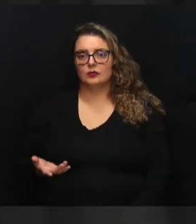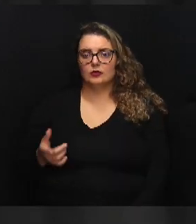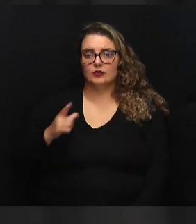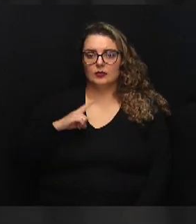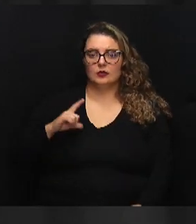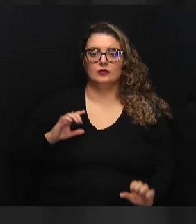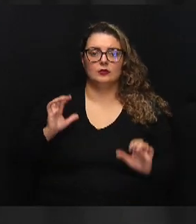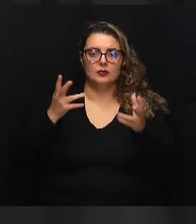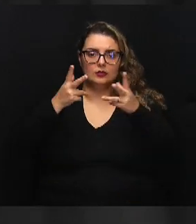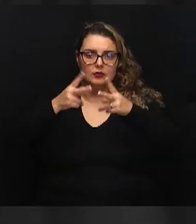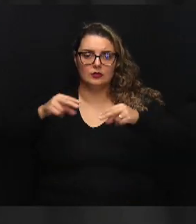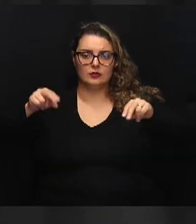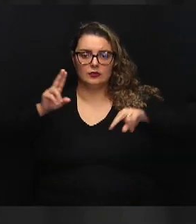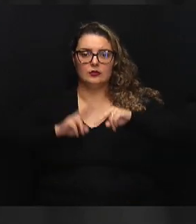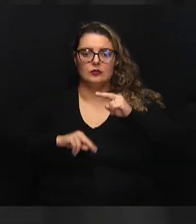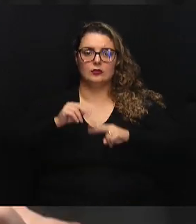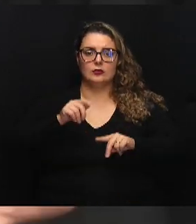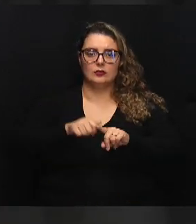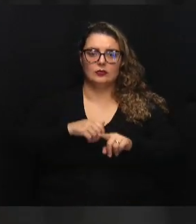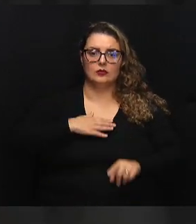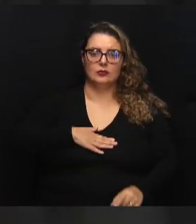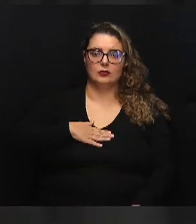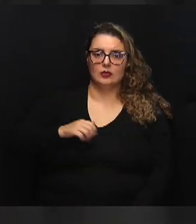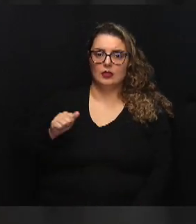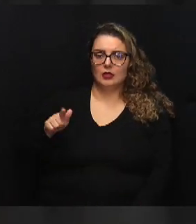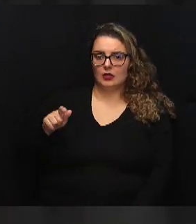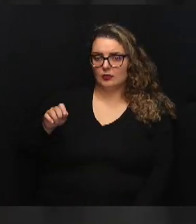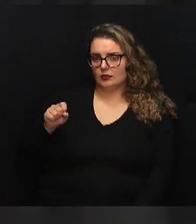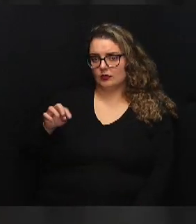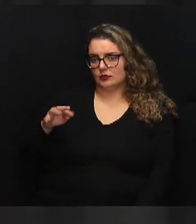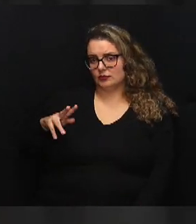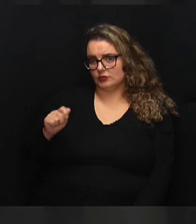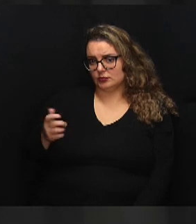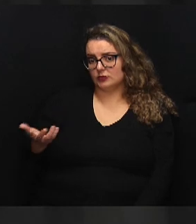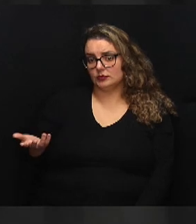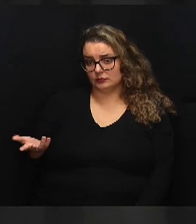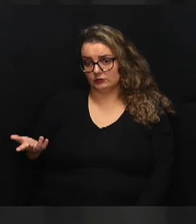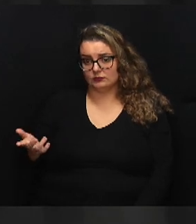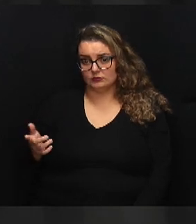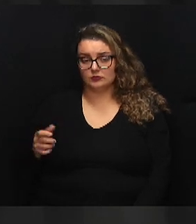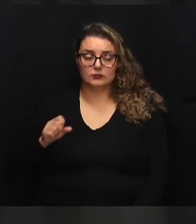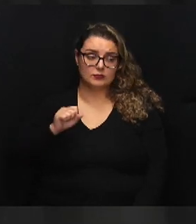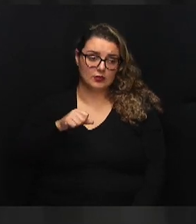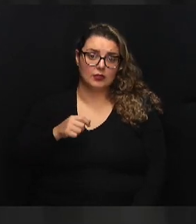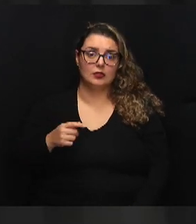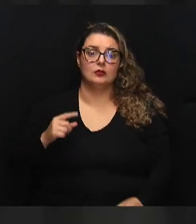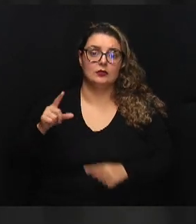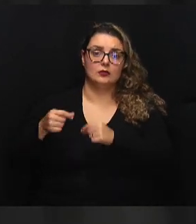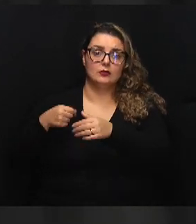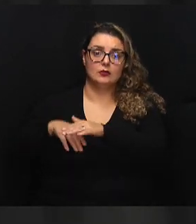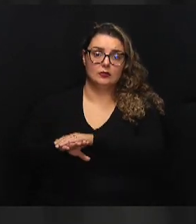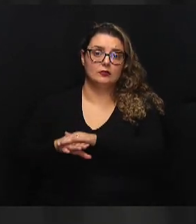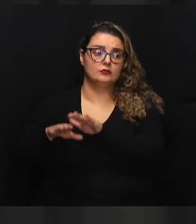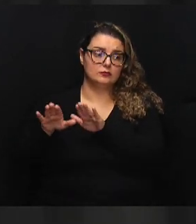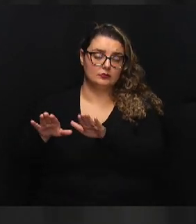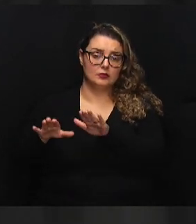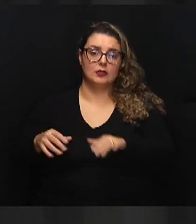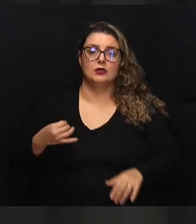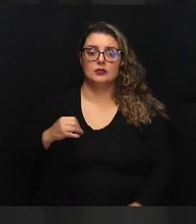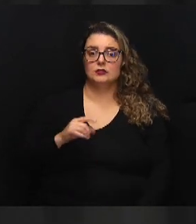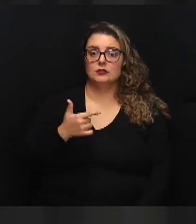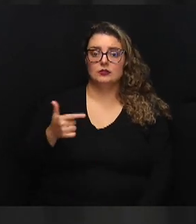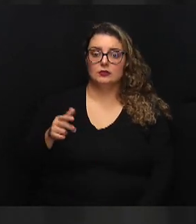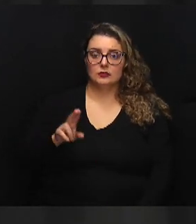festa junina até agosto, agostina que eles falam, né? Então a gente já tem que deixar esse dinheiro reservado. Agora, se eu não